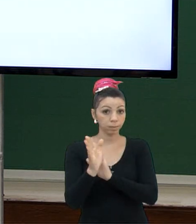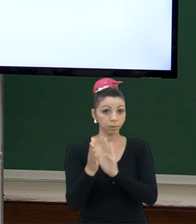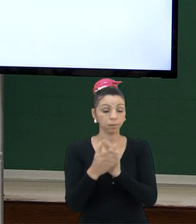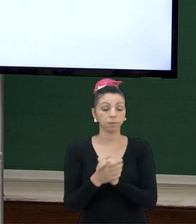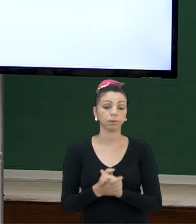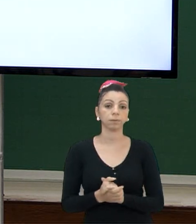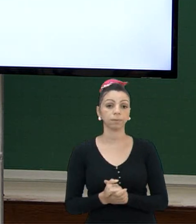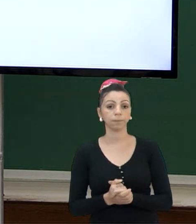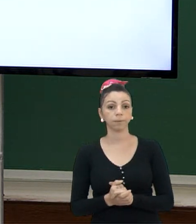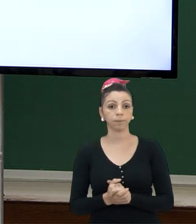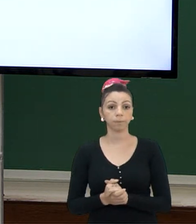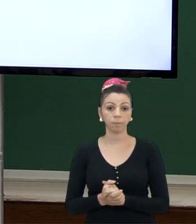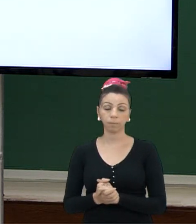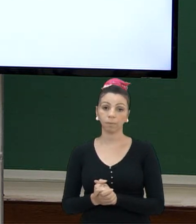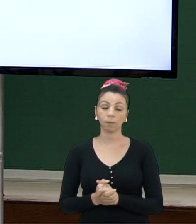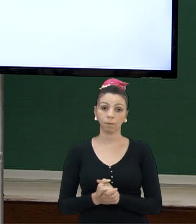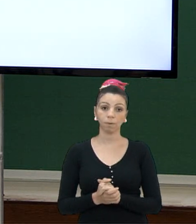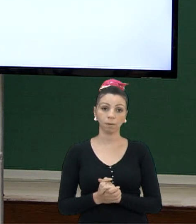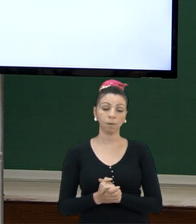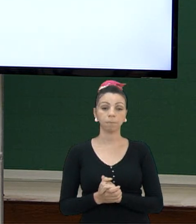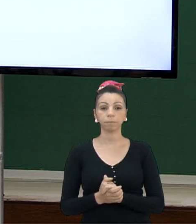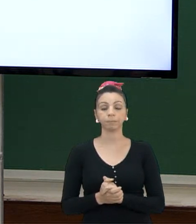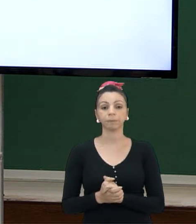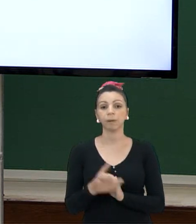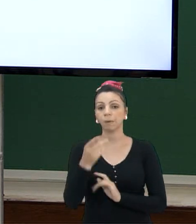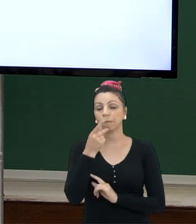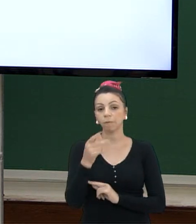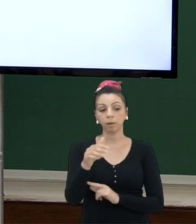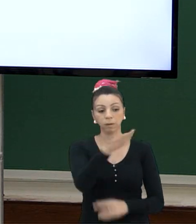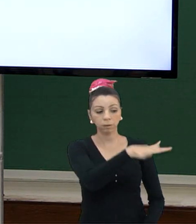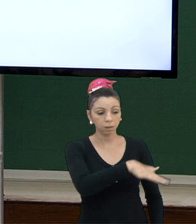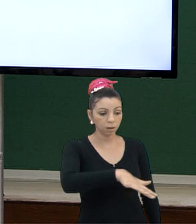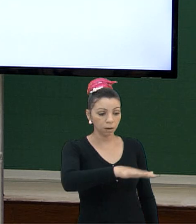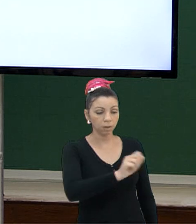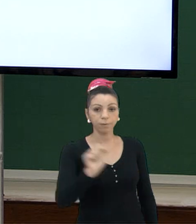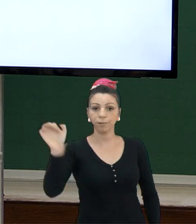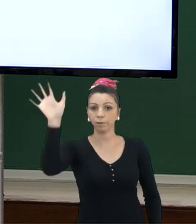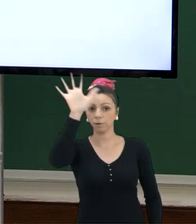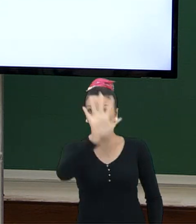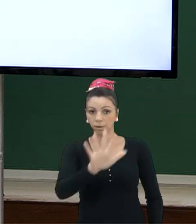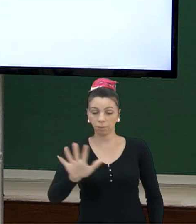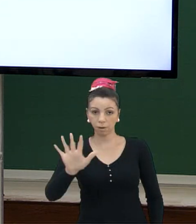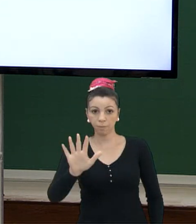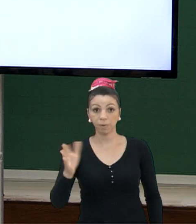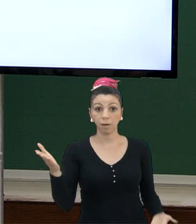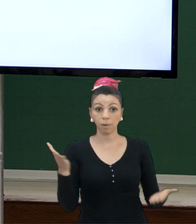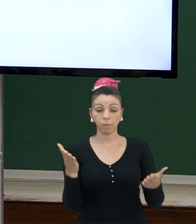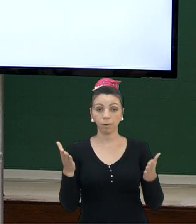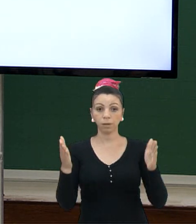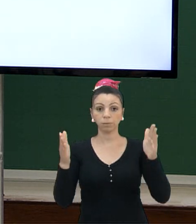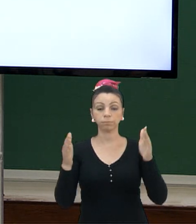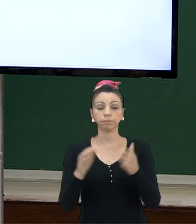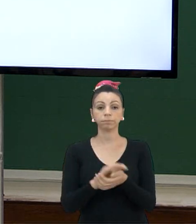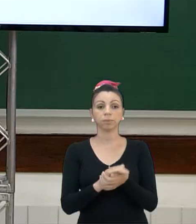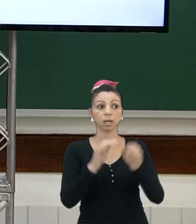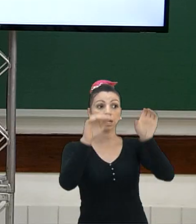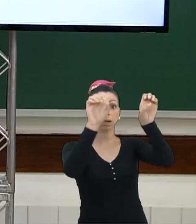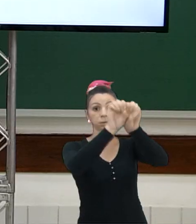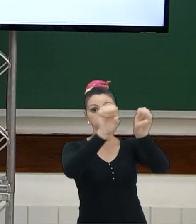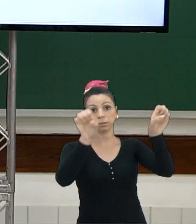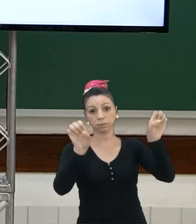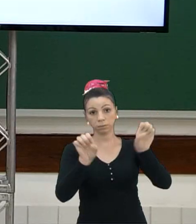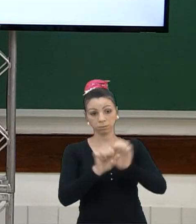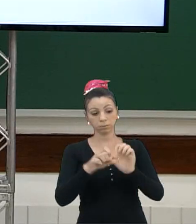vai falar da sua região de uma forma geral, nós vamos para o corpo do texto. Lembram aquela parte lá